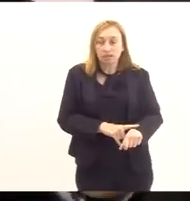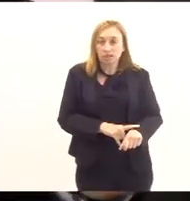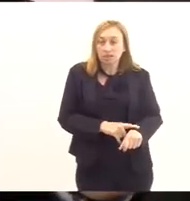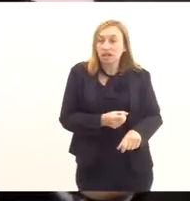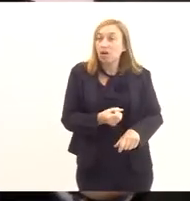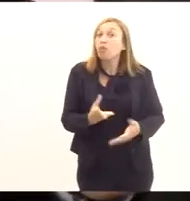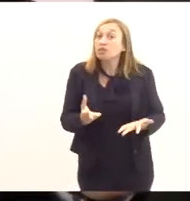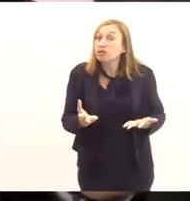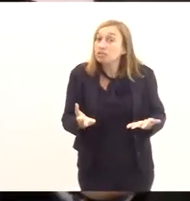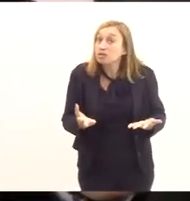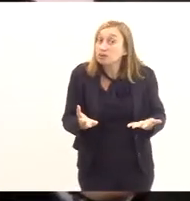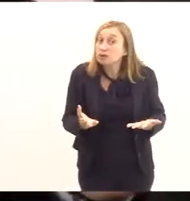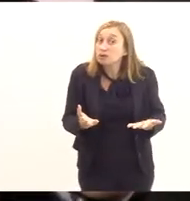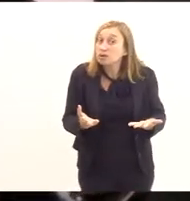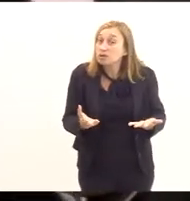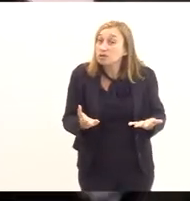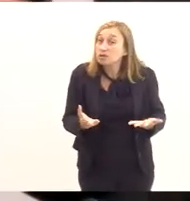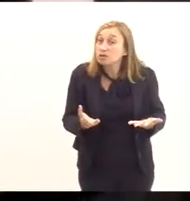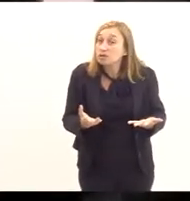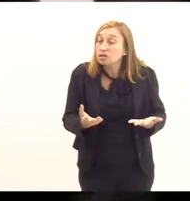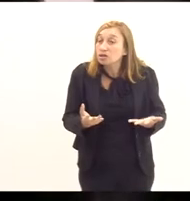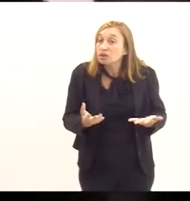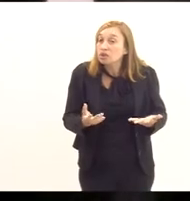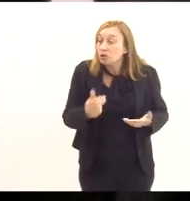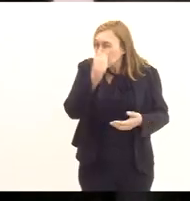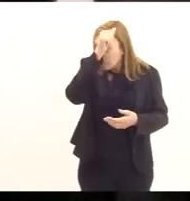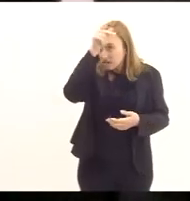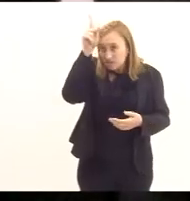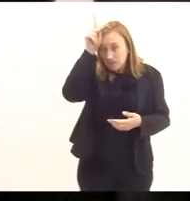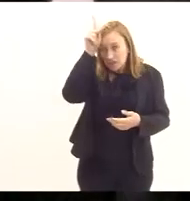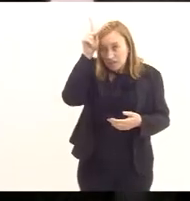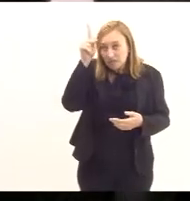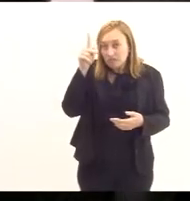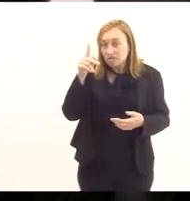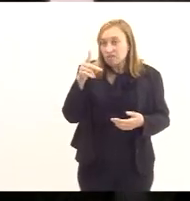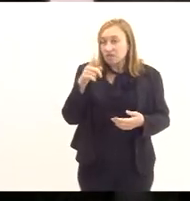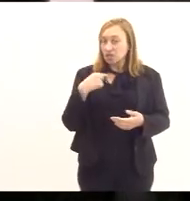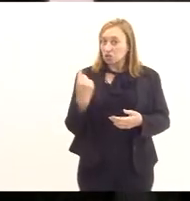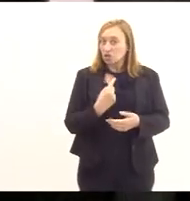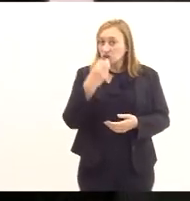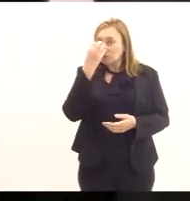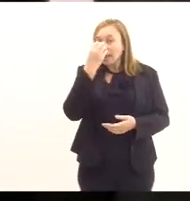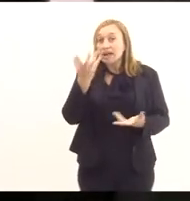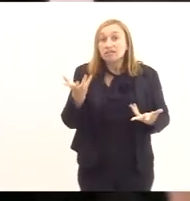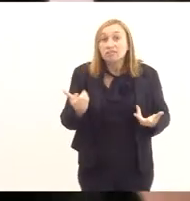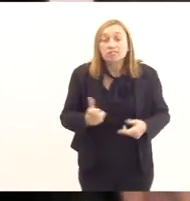quando e até quando o prefeito vai fazer gente de idiota